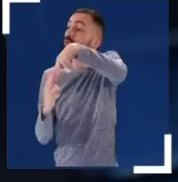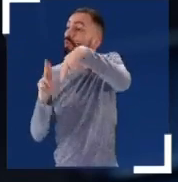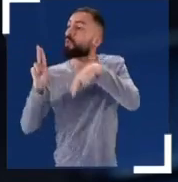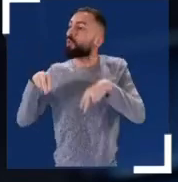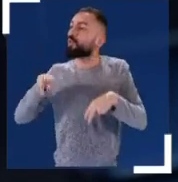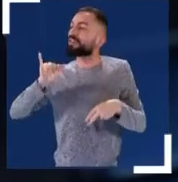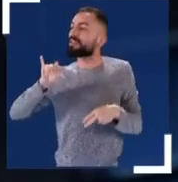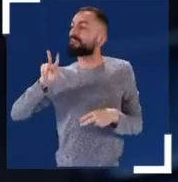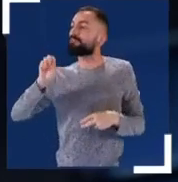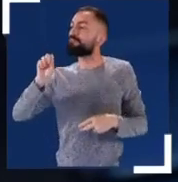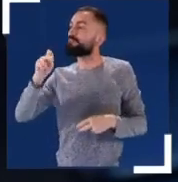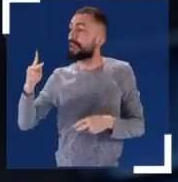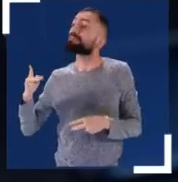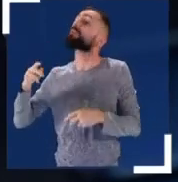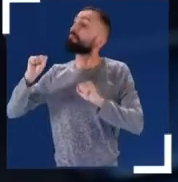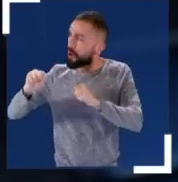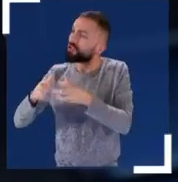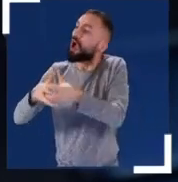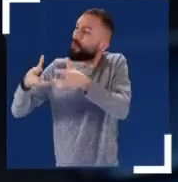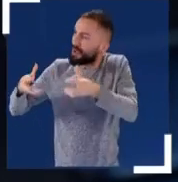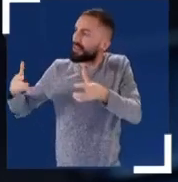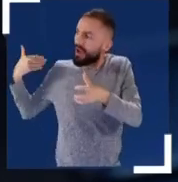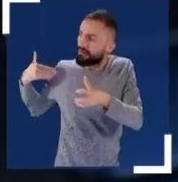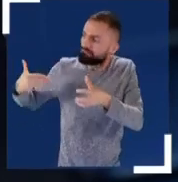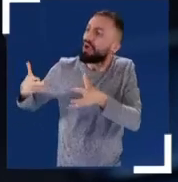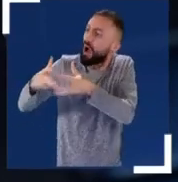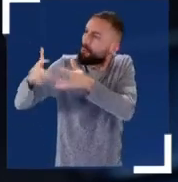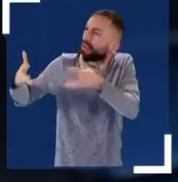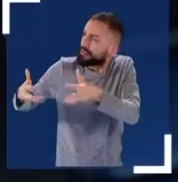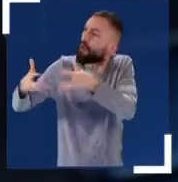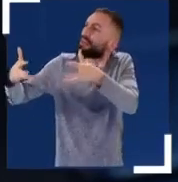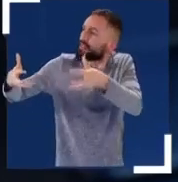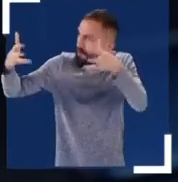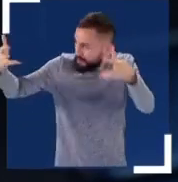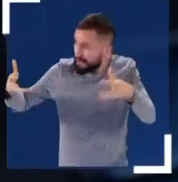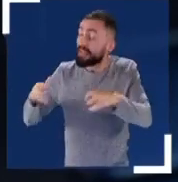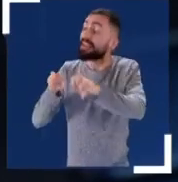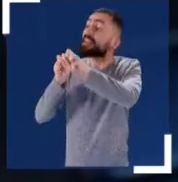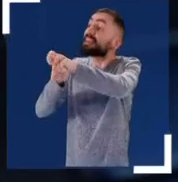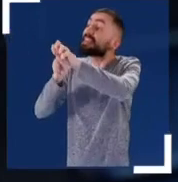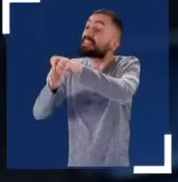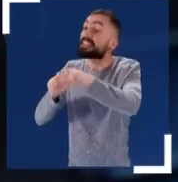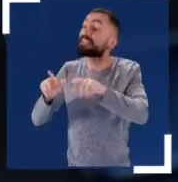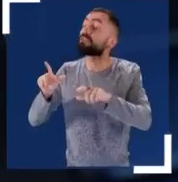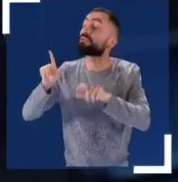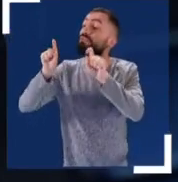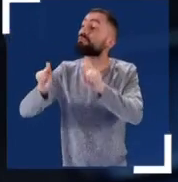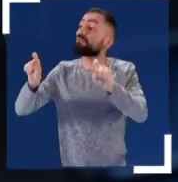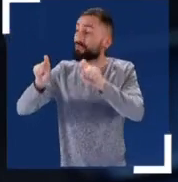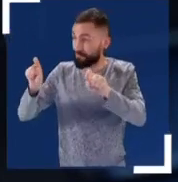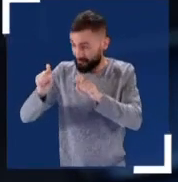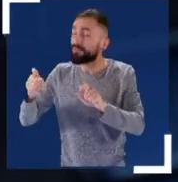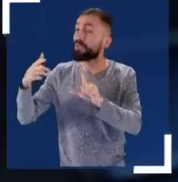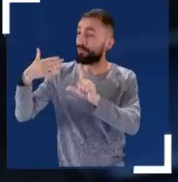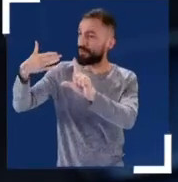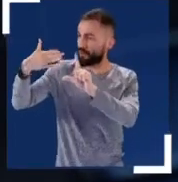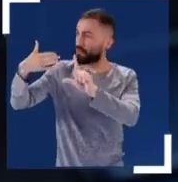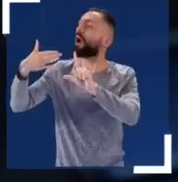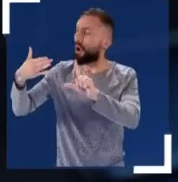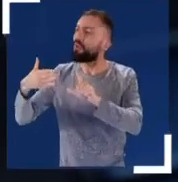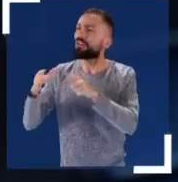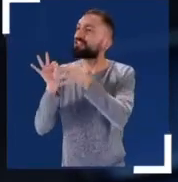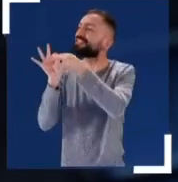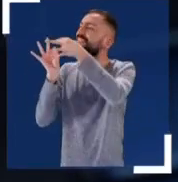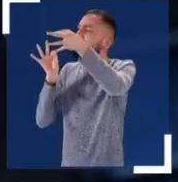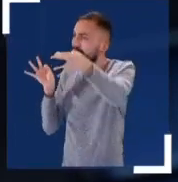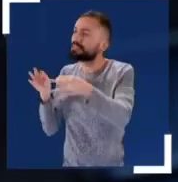ela foi bastante expandida nos últimos anos. E o ensino virtual é uma tendência muito clara no Brasil e fora do Brasil. E os alunos